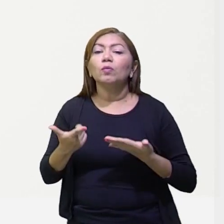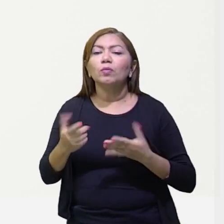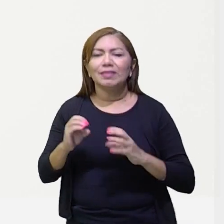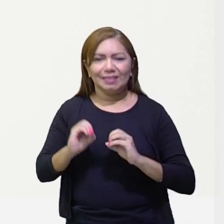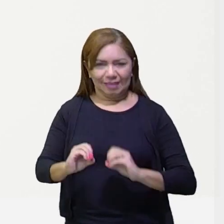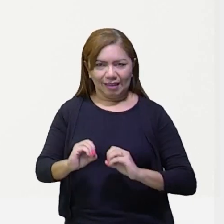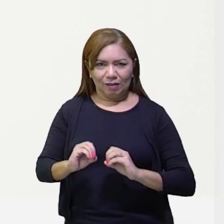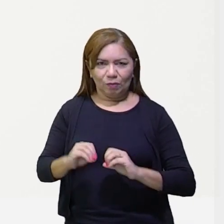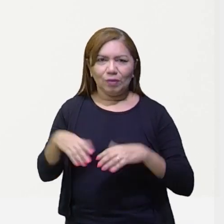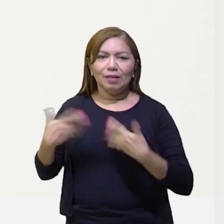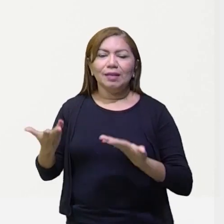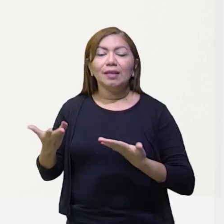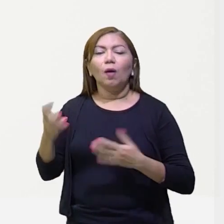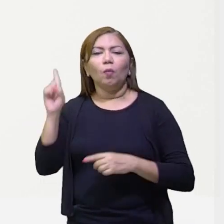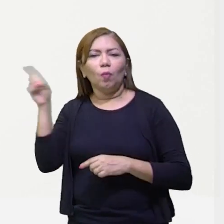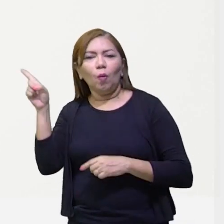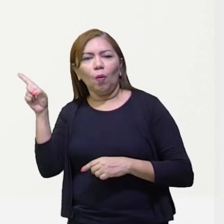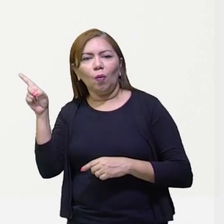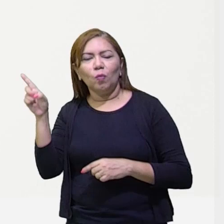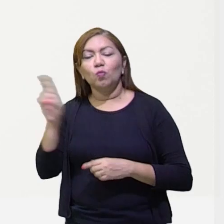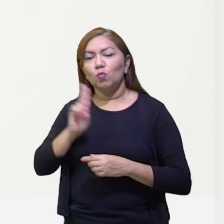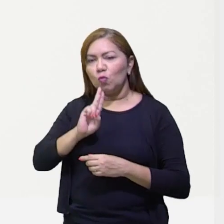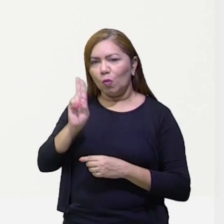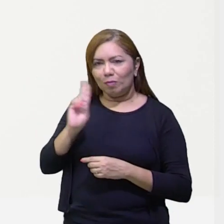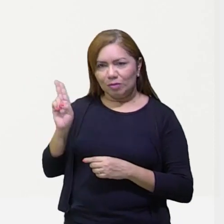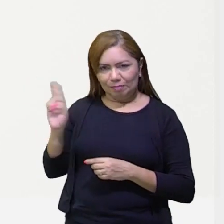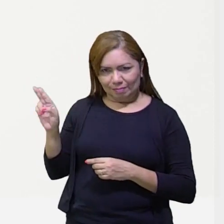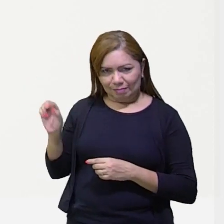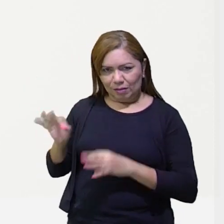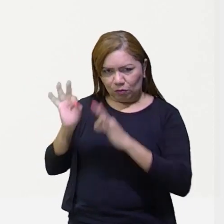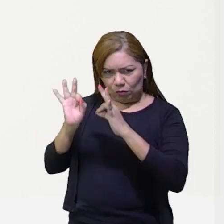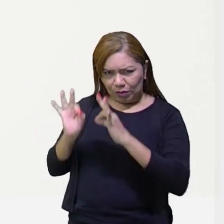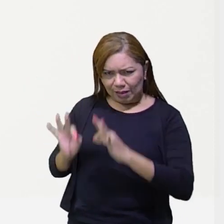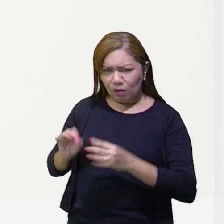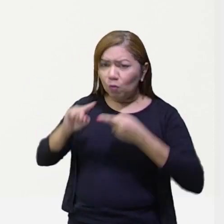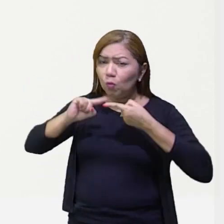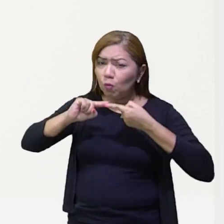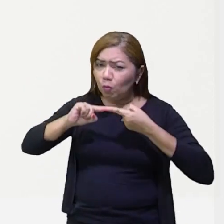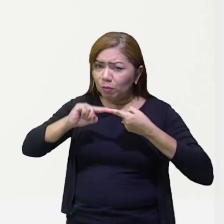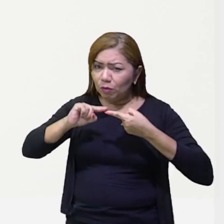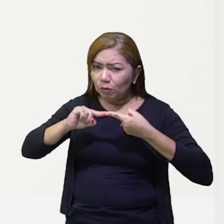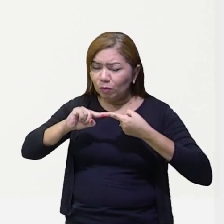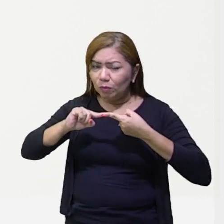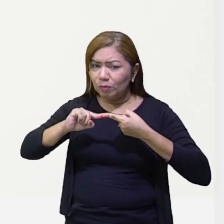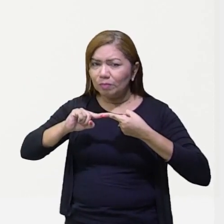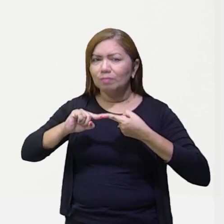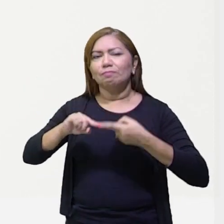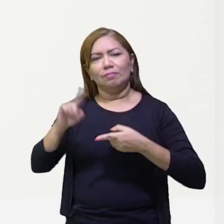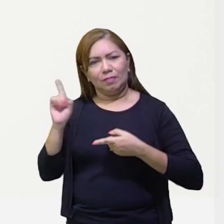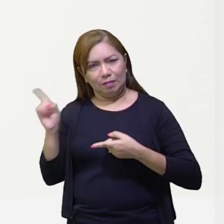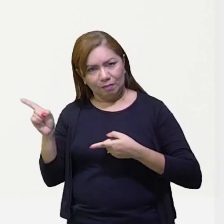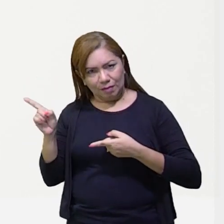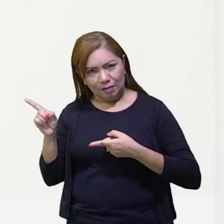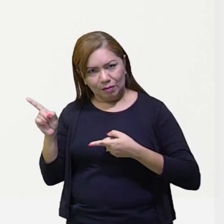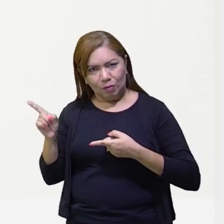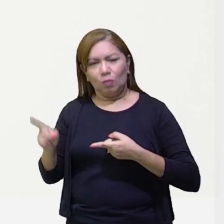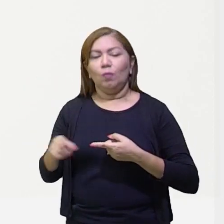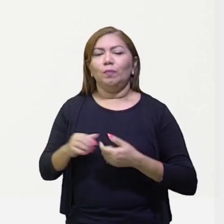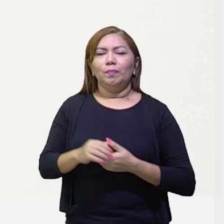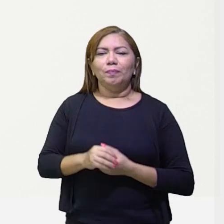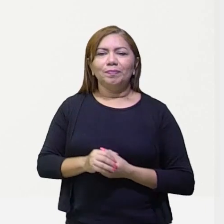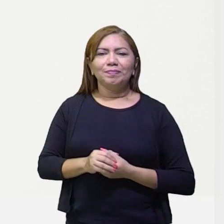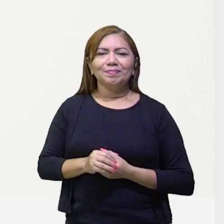tá verdade? Nosso divisor, 5. Nosso quociente, 4. E nosso resto,